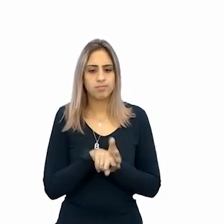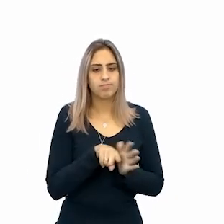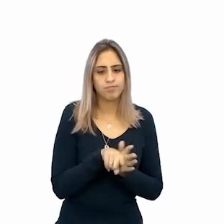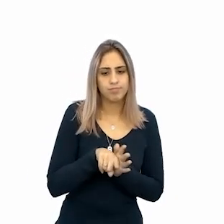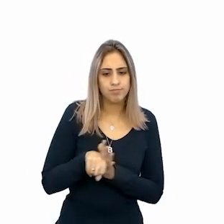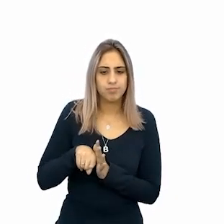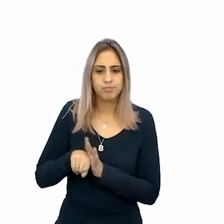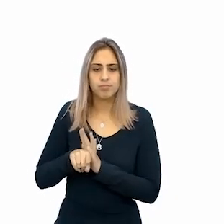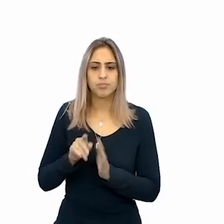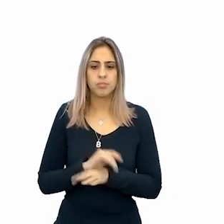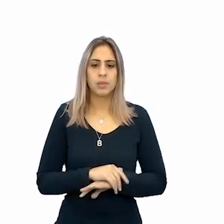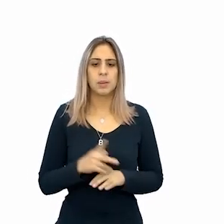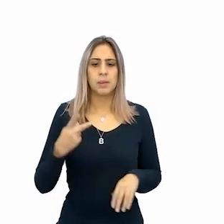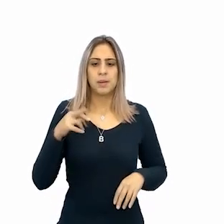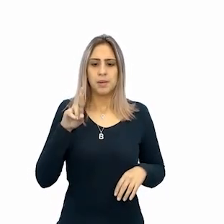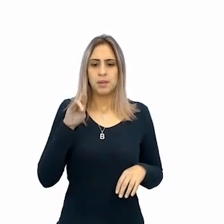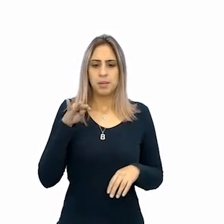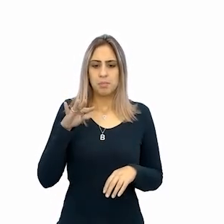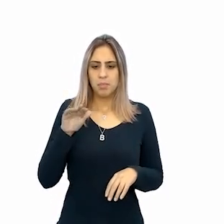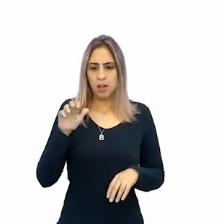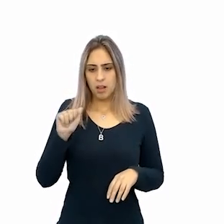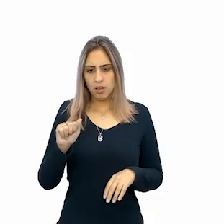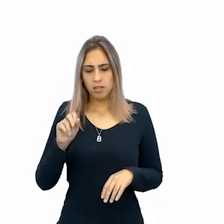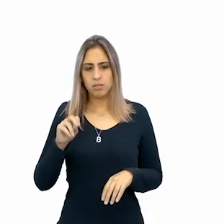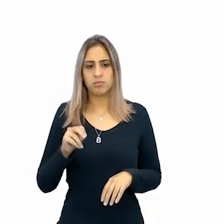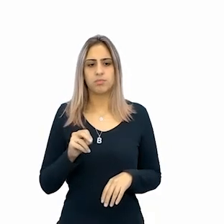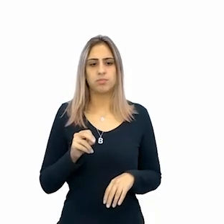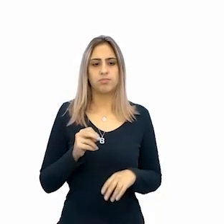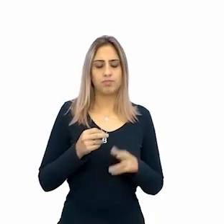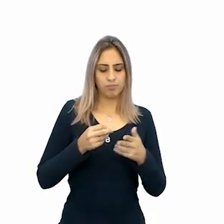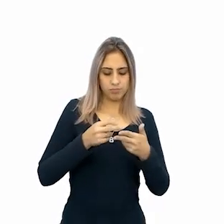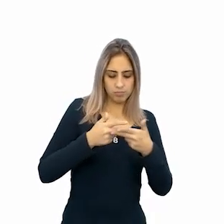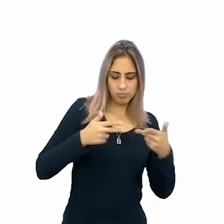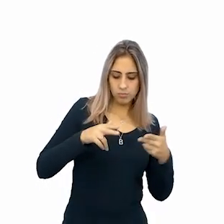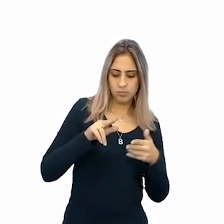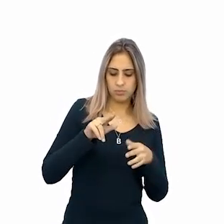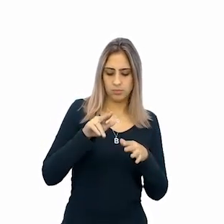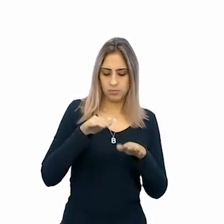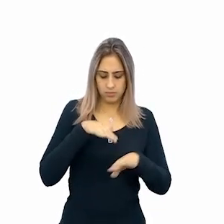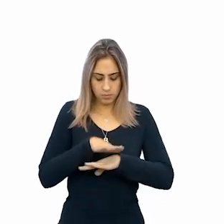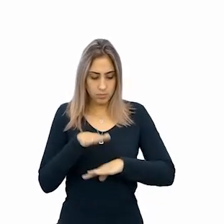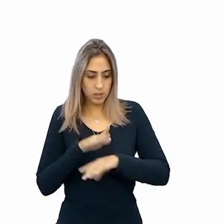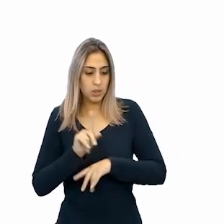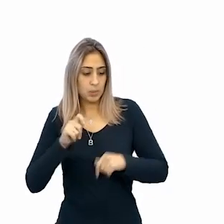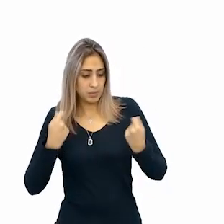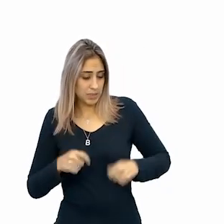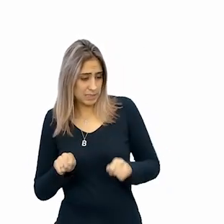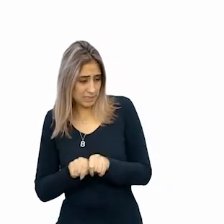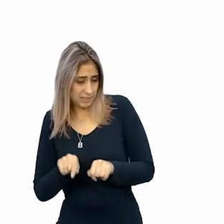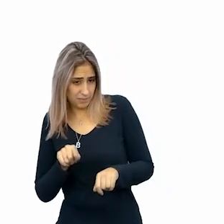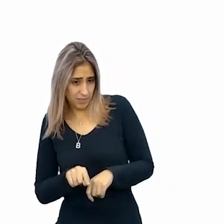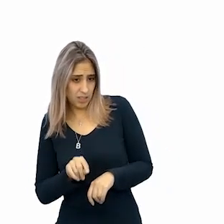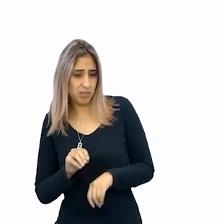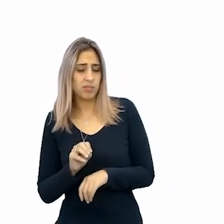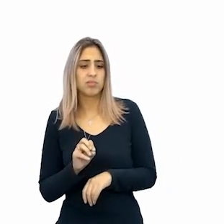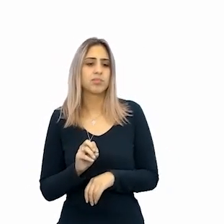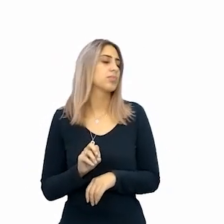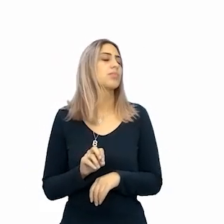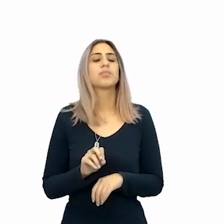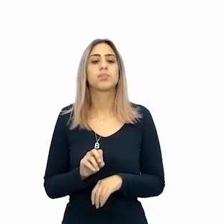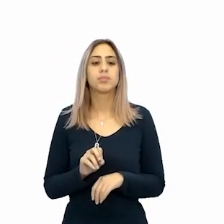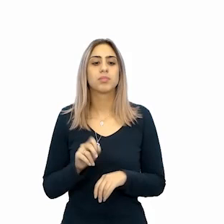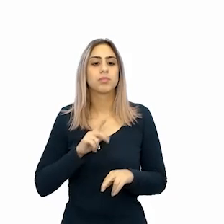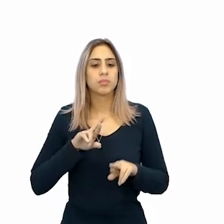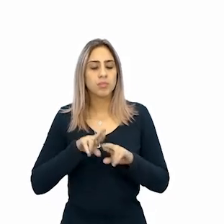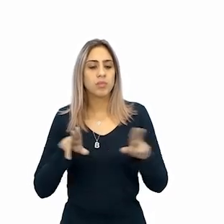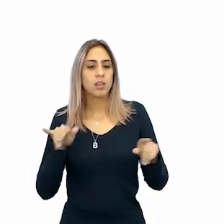explorado: primata, habitat, espécie, extinção, o que deve ser feito lançando-se mão de